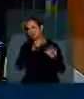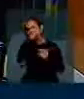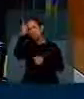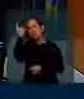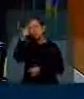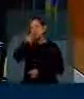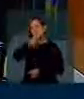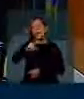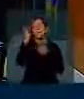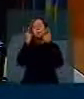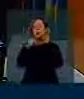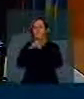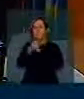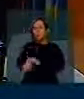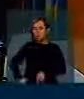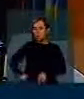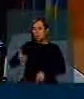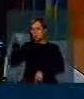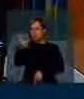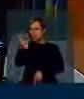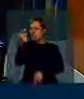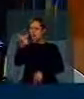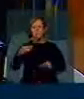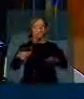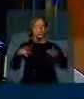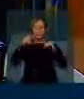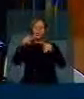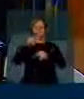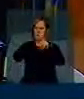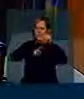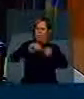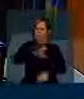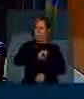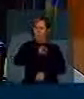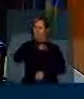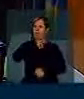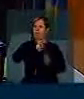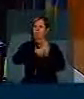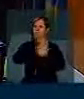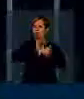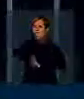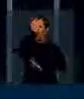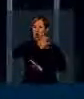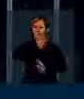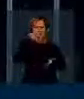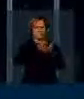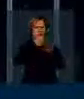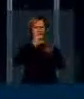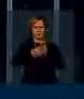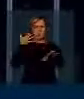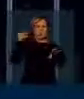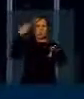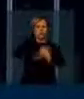no meio dos conflitos. E aí todos eles viram muito homens, homens suficientes para invadir a